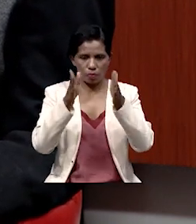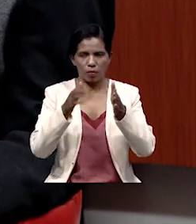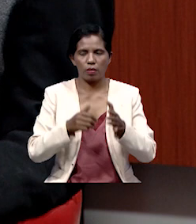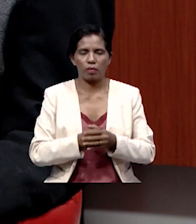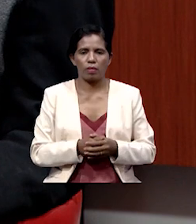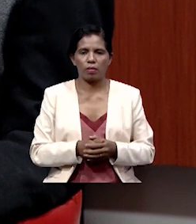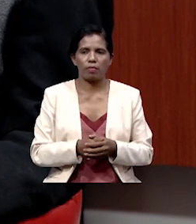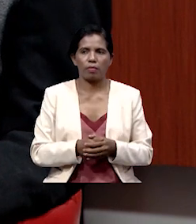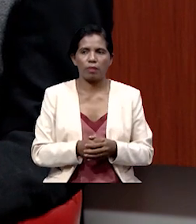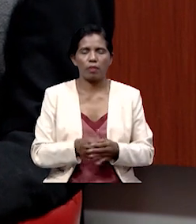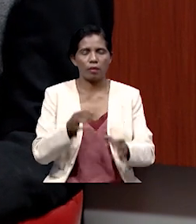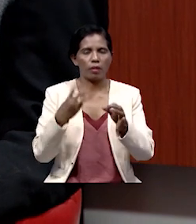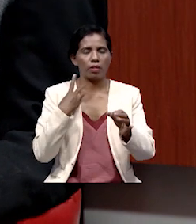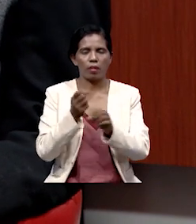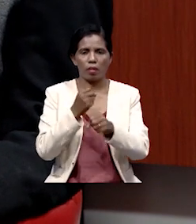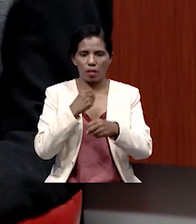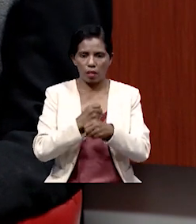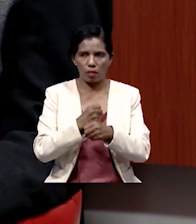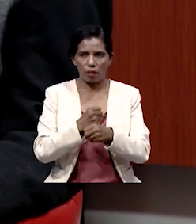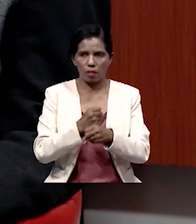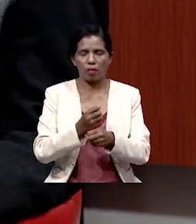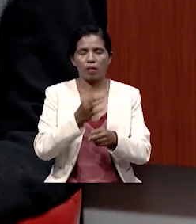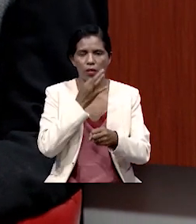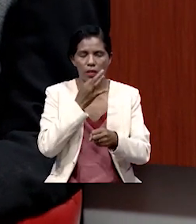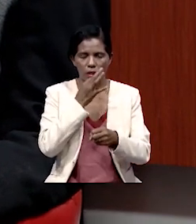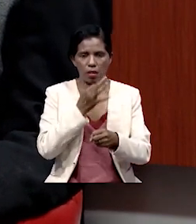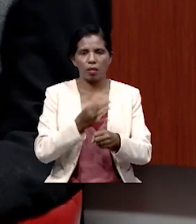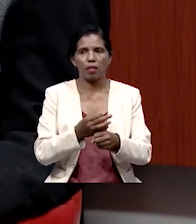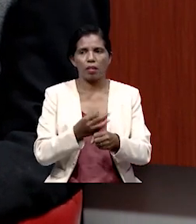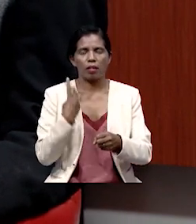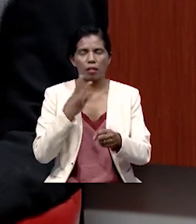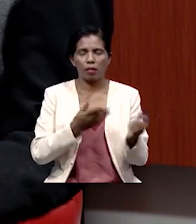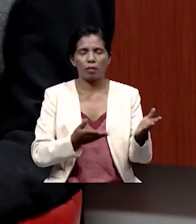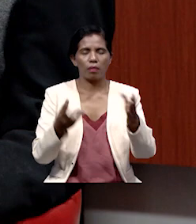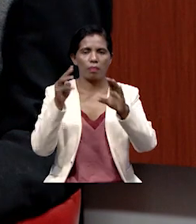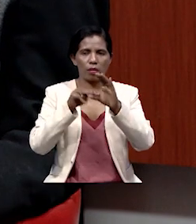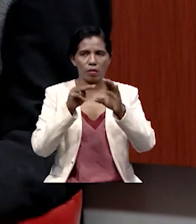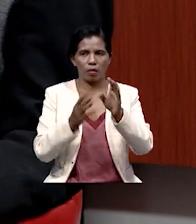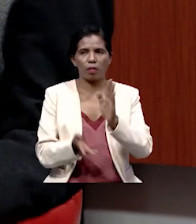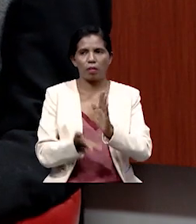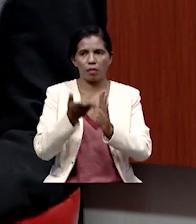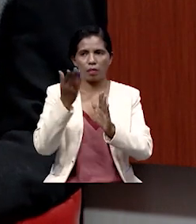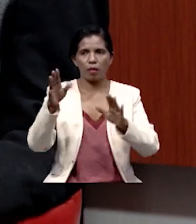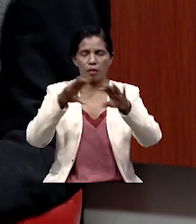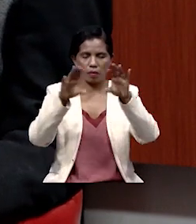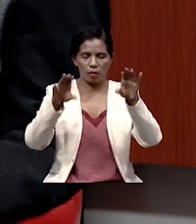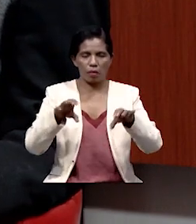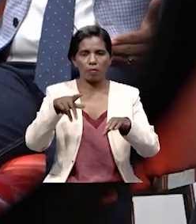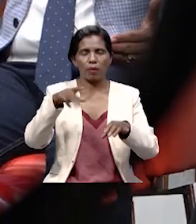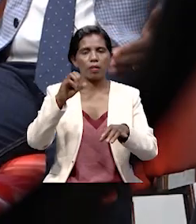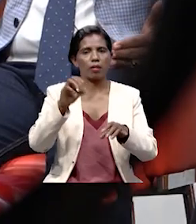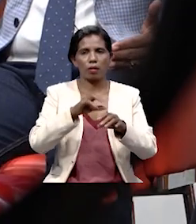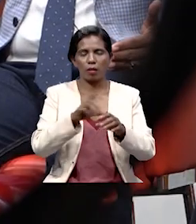Sehingga ita halo produs, maibe ita produs tenebe mercado lalu tertarik. Sedangkan ita tu hasaimu sertifikat tidak be, PE sertifikat kalau laporan lah